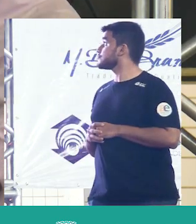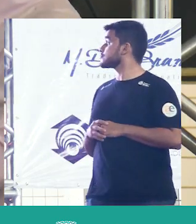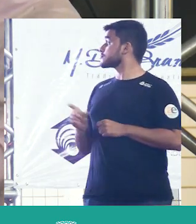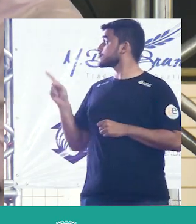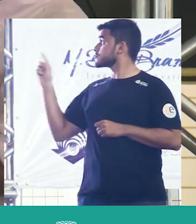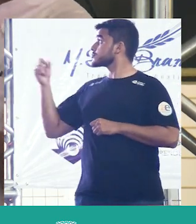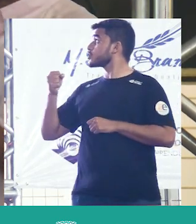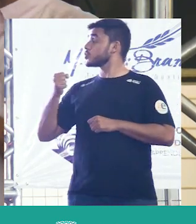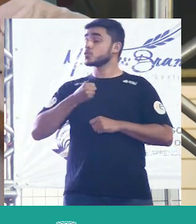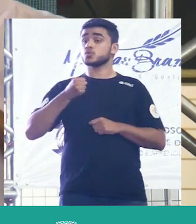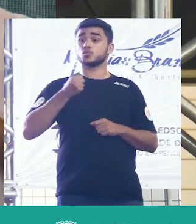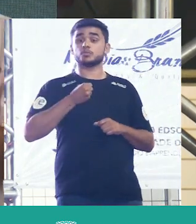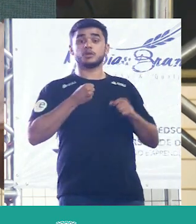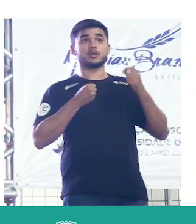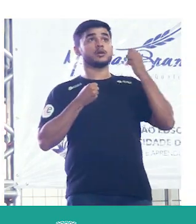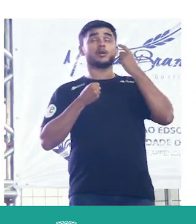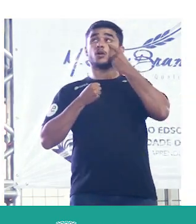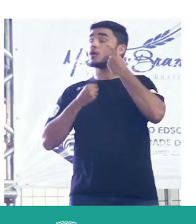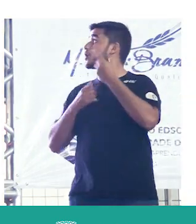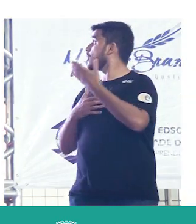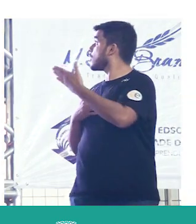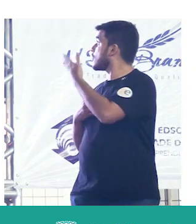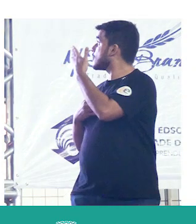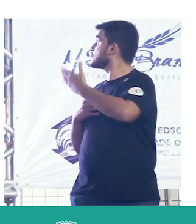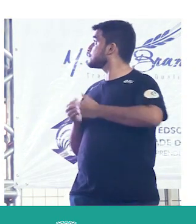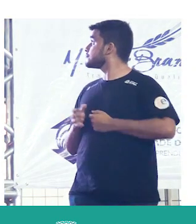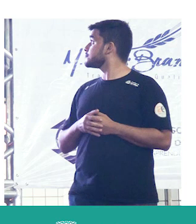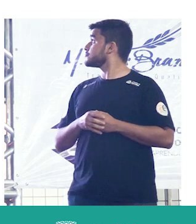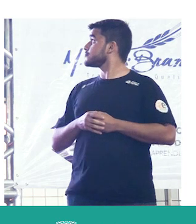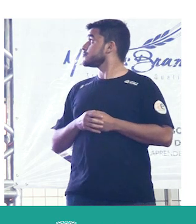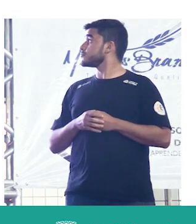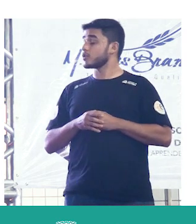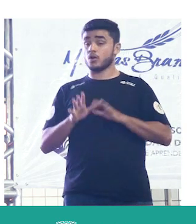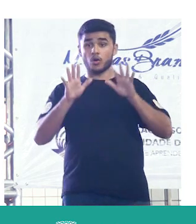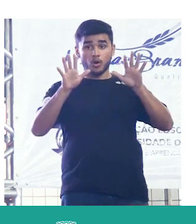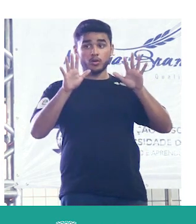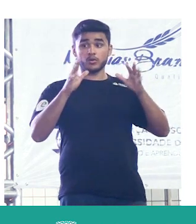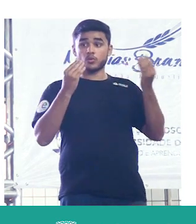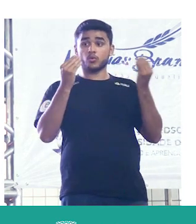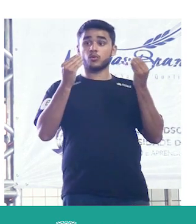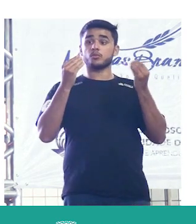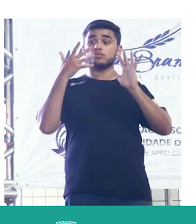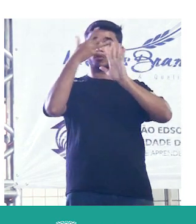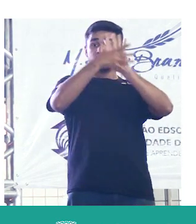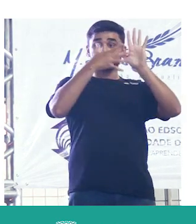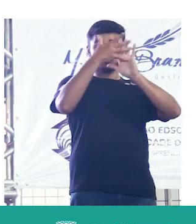Esses números que apareceram aí, vocês já vão entender de onde eles vêm. Ó, o que diz o texto?